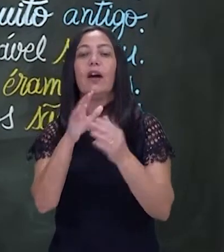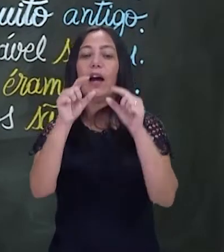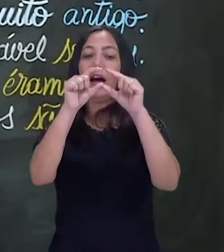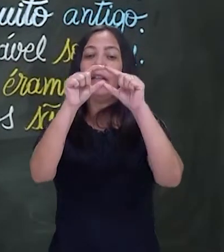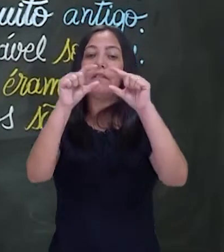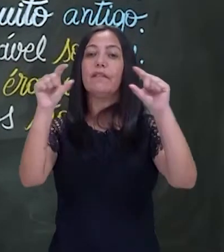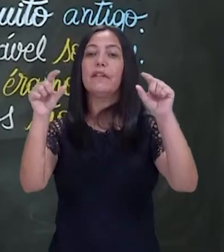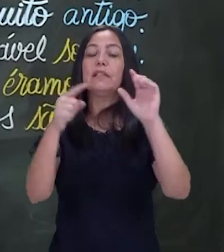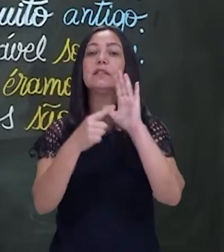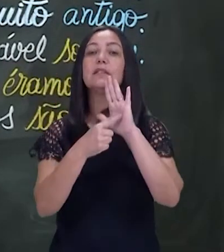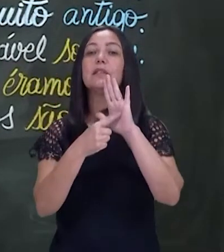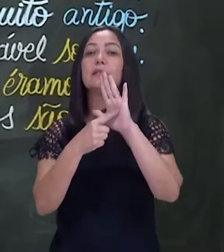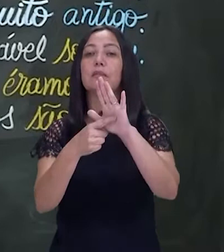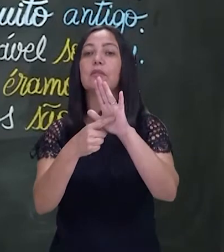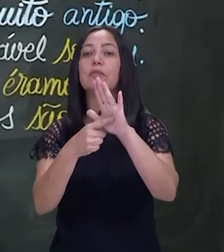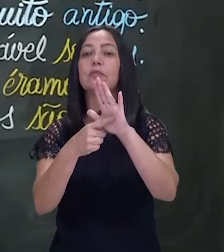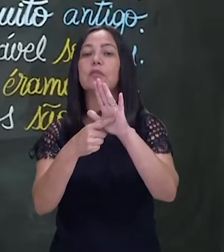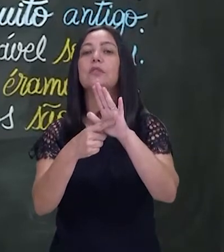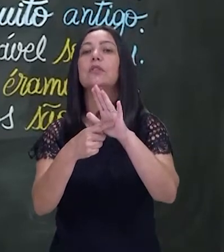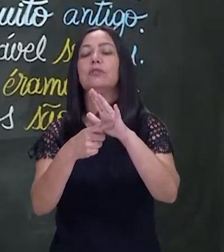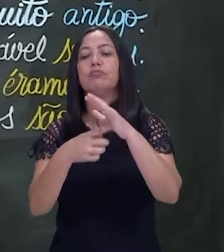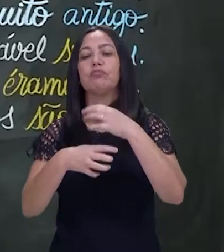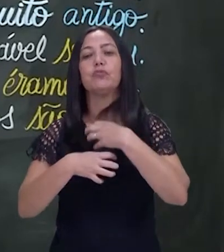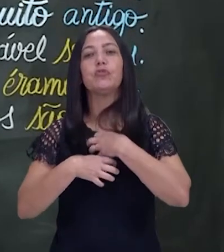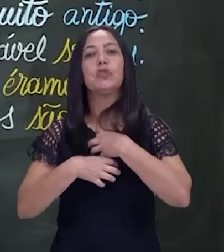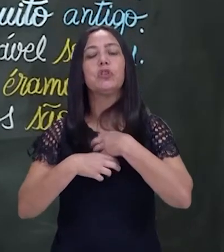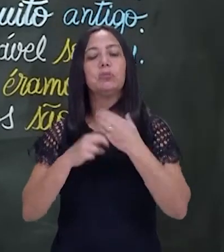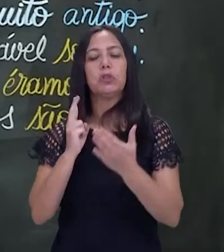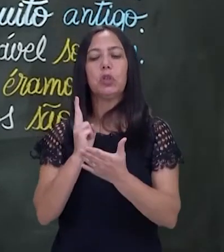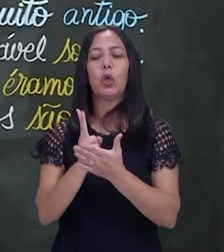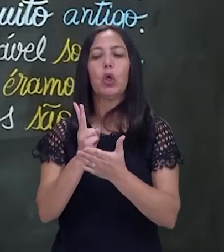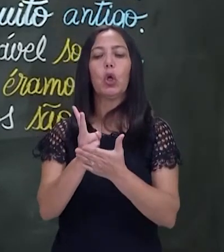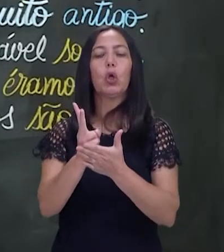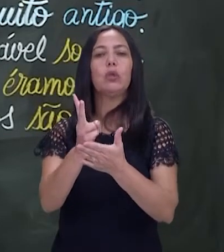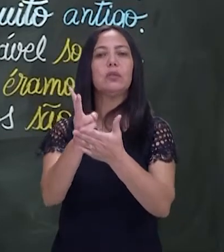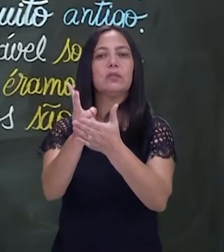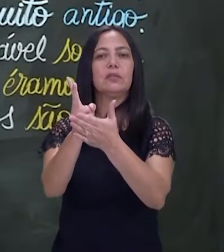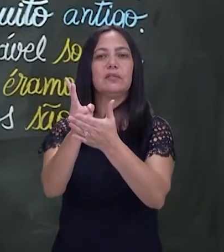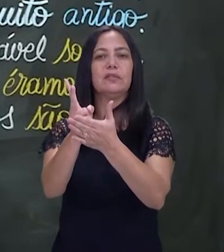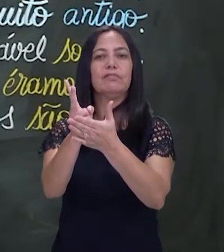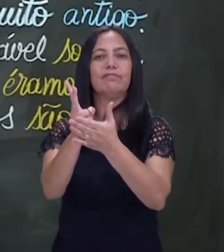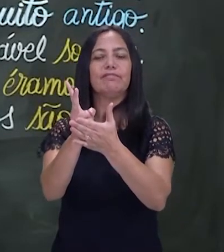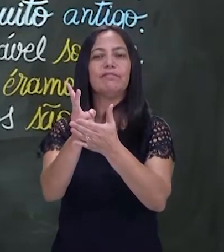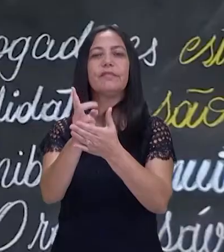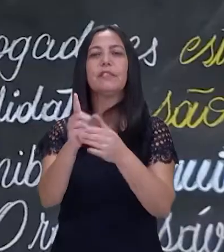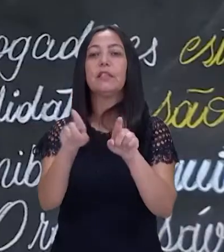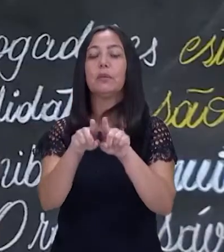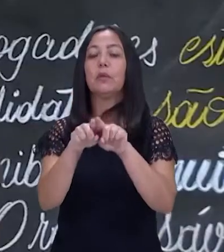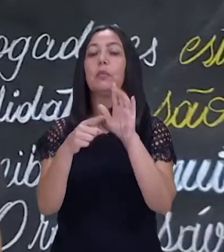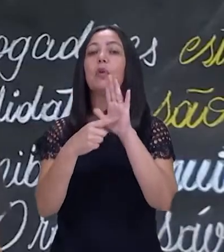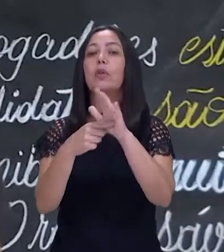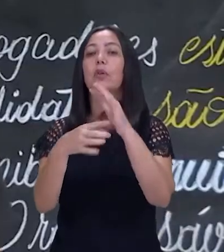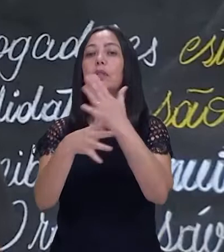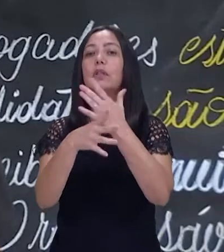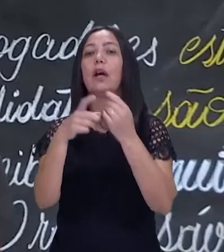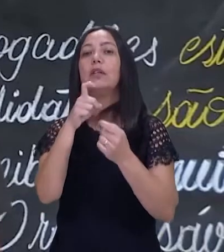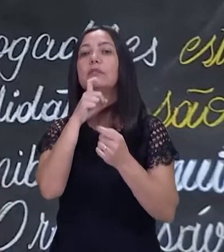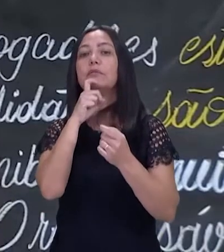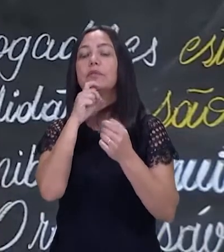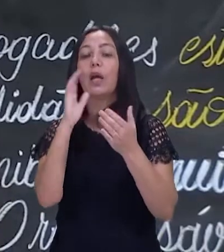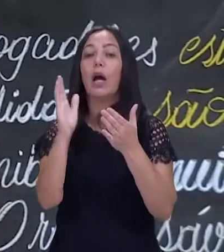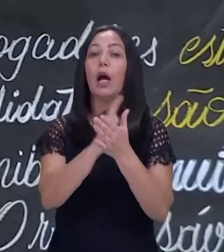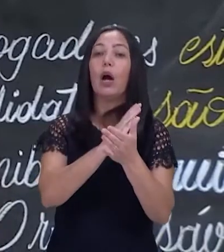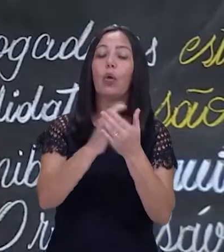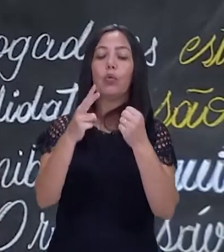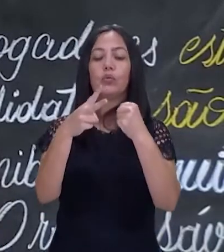uma permanência de uma condição. Nesse caso, me referindo à característica fria. Alguns verbos na